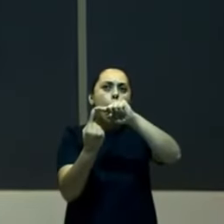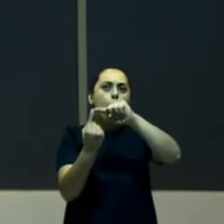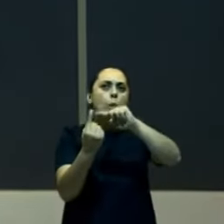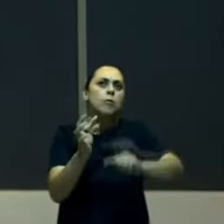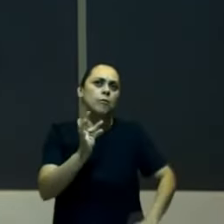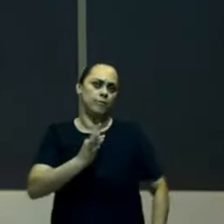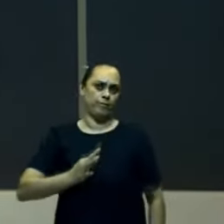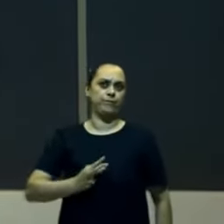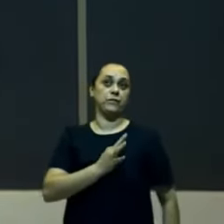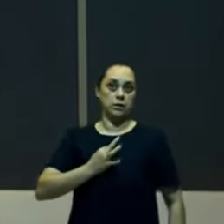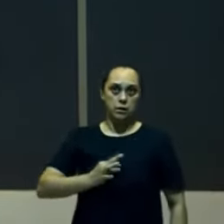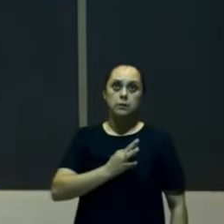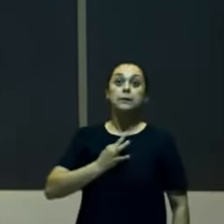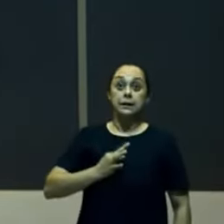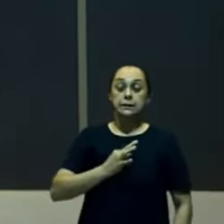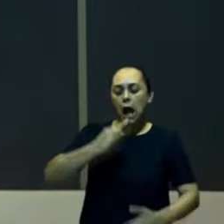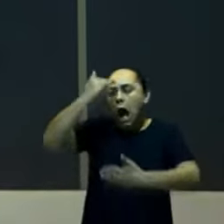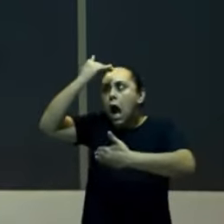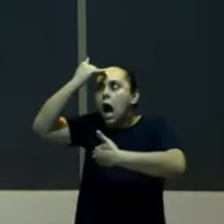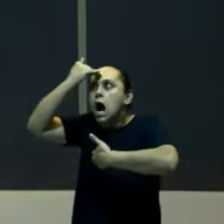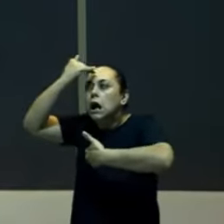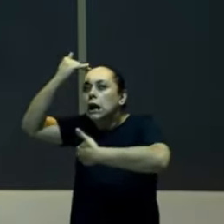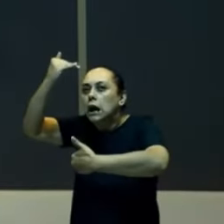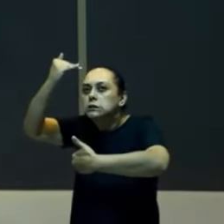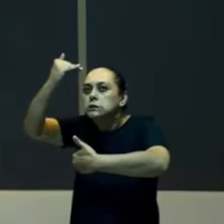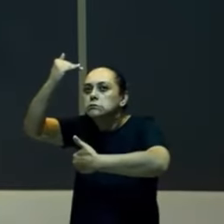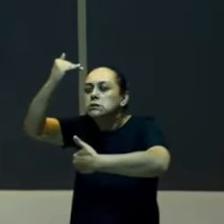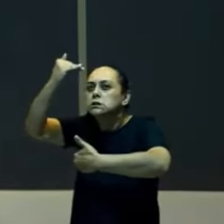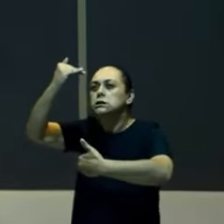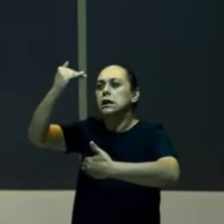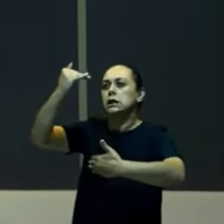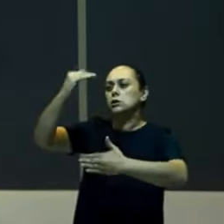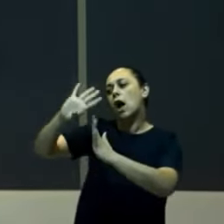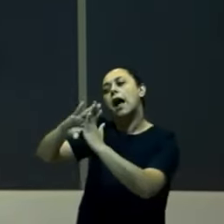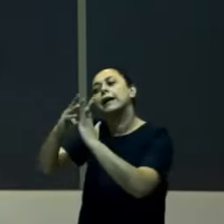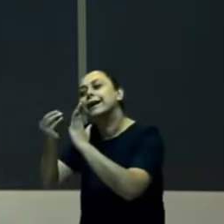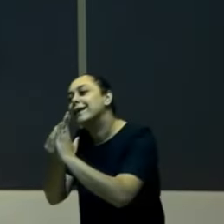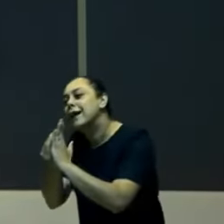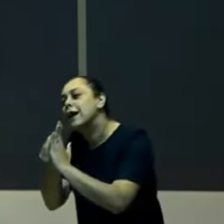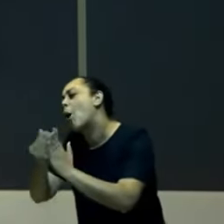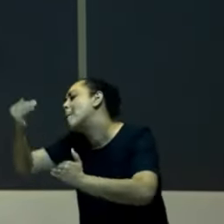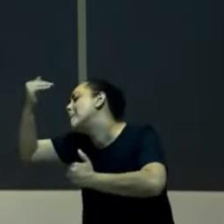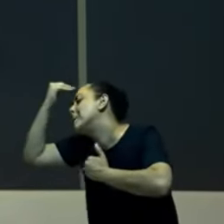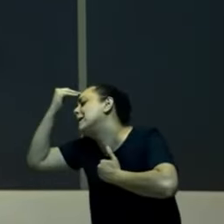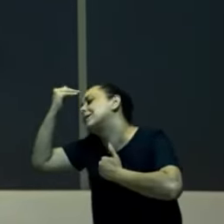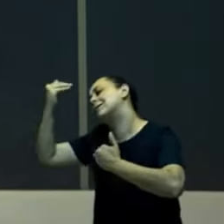Filipenses é uma carta agradecendo a uma igreja pelas ofertas, pelo